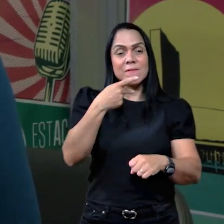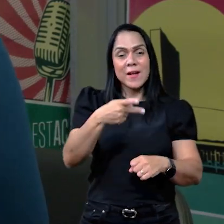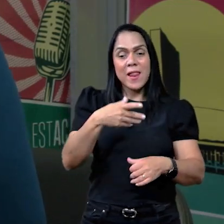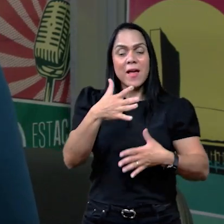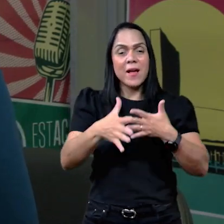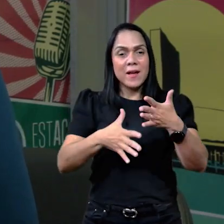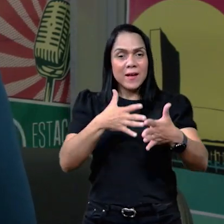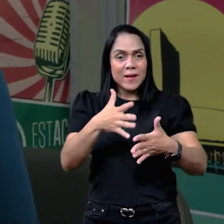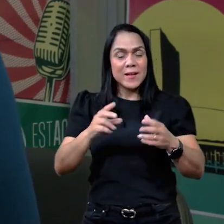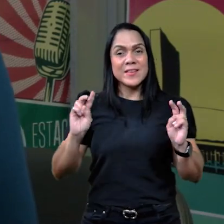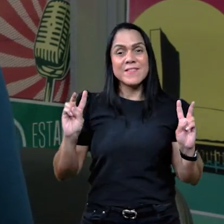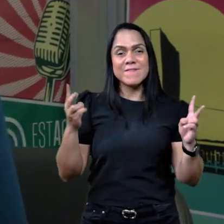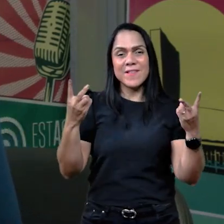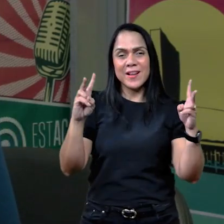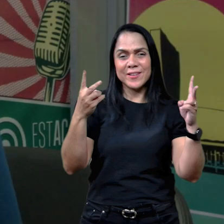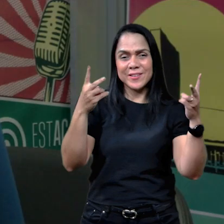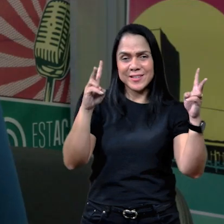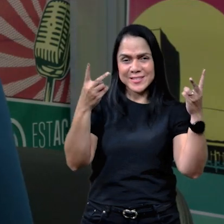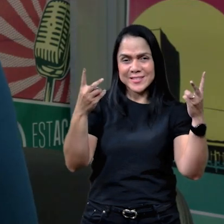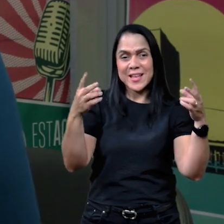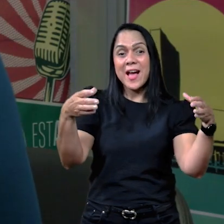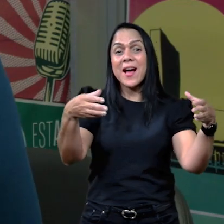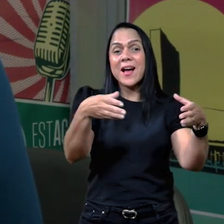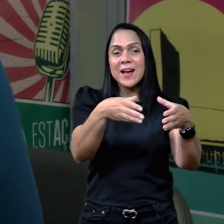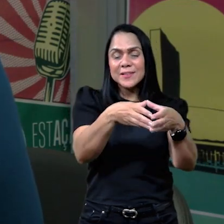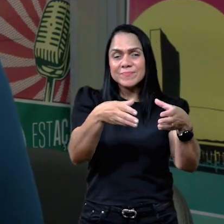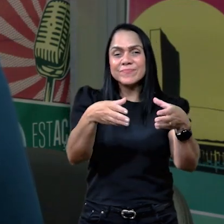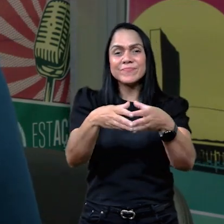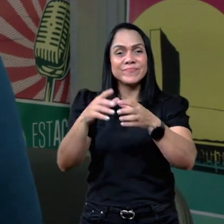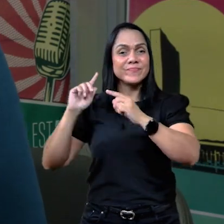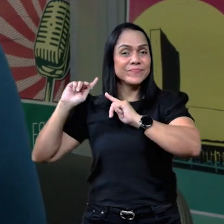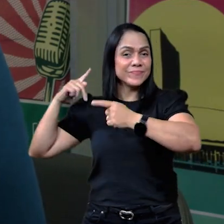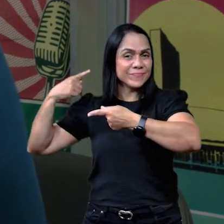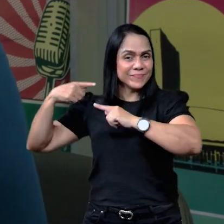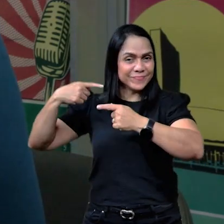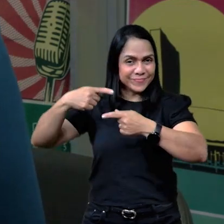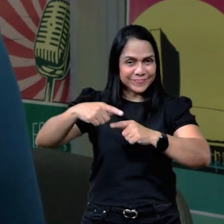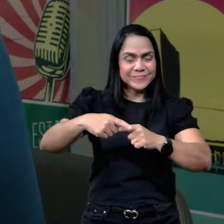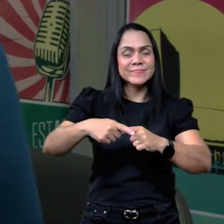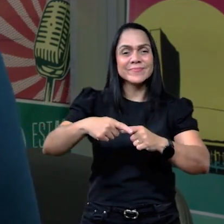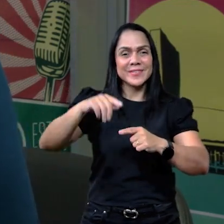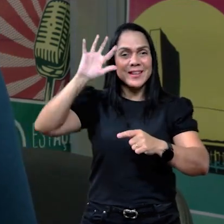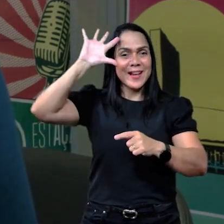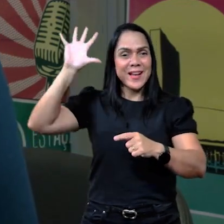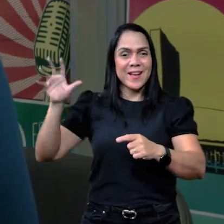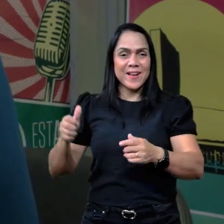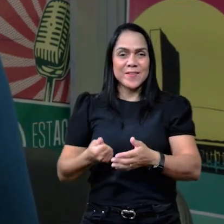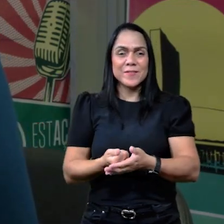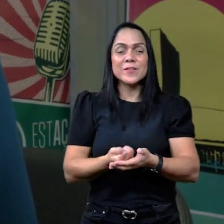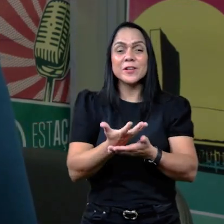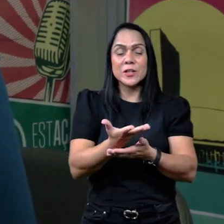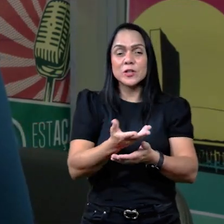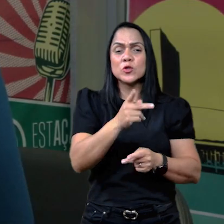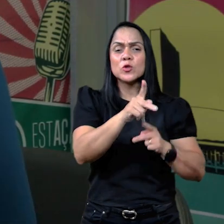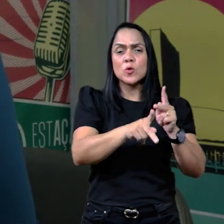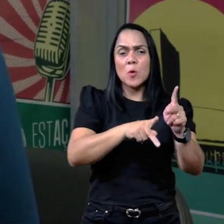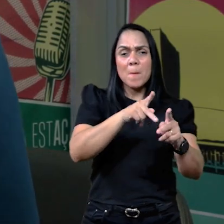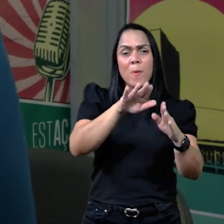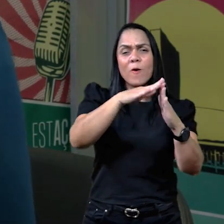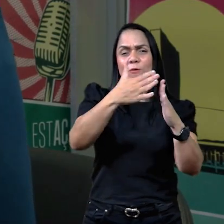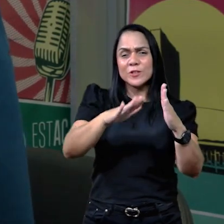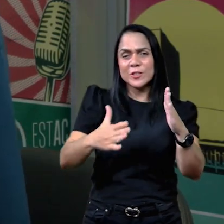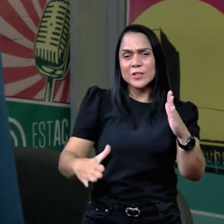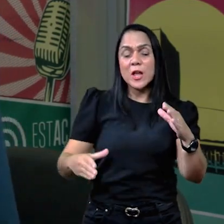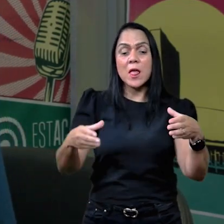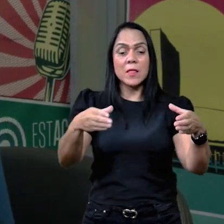possa enaltecer e valorizar, né, essa herança, essa ancestralidade africana, seja ela dos povos de terreiro,